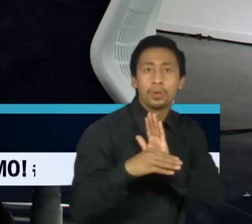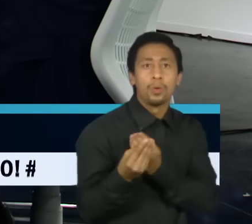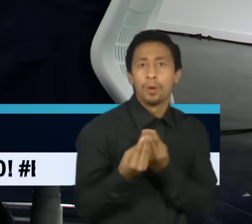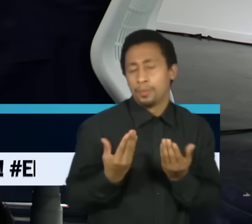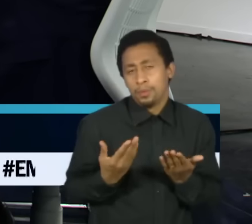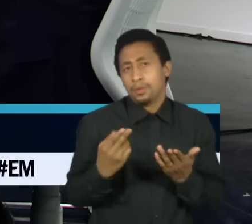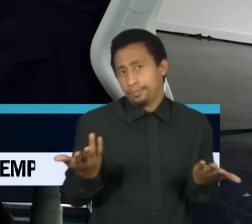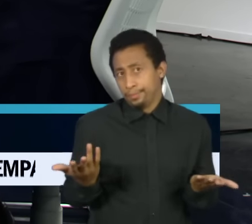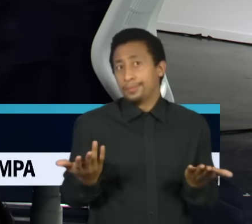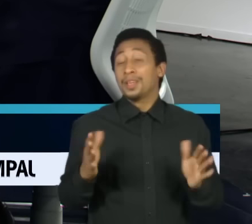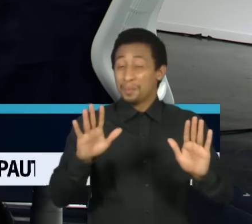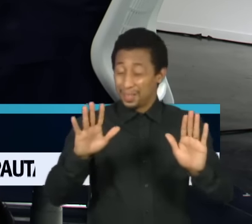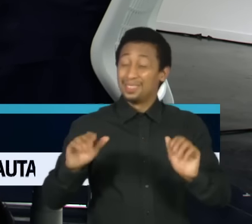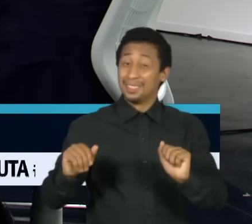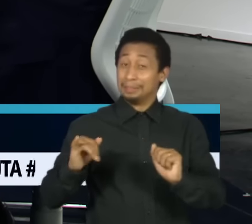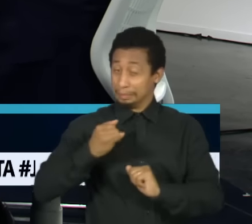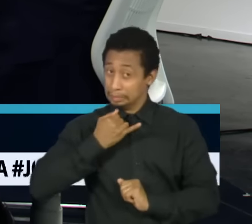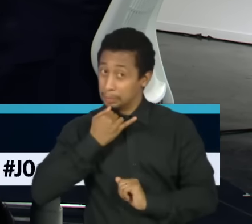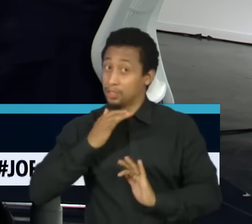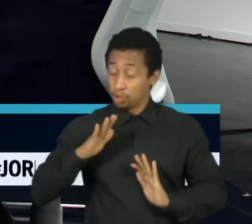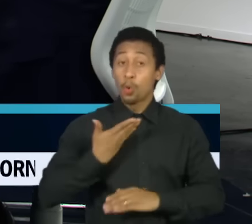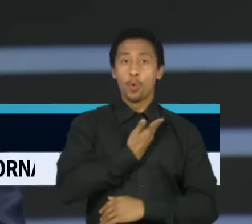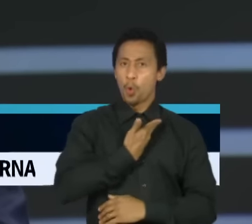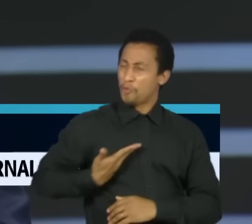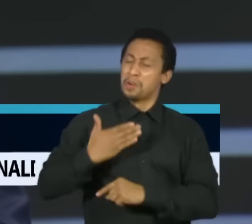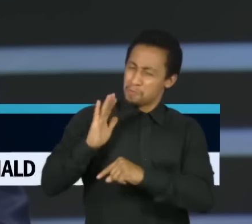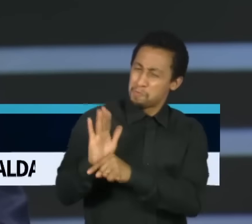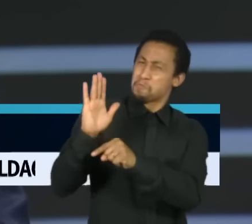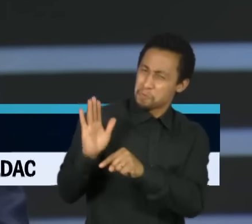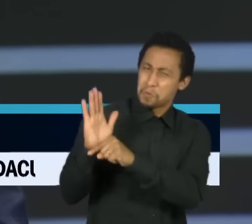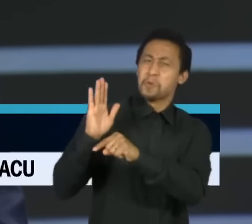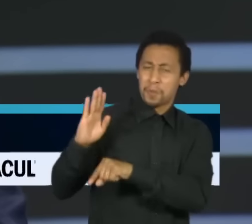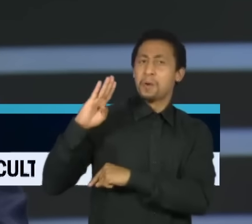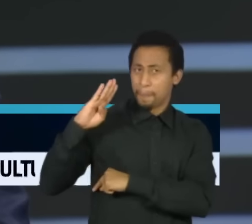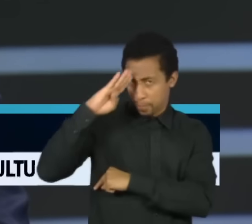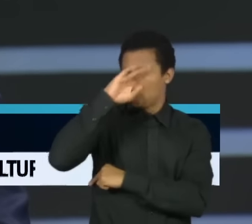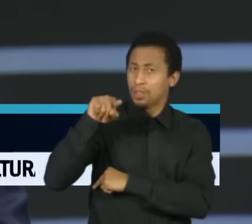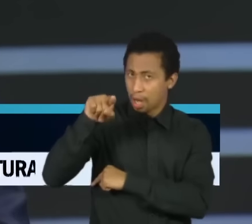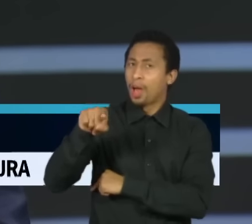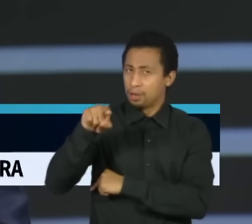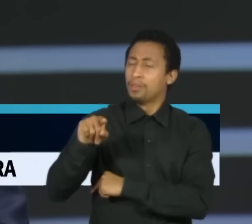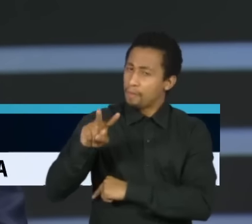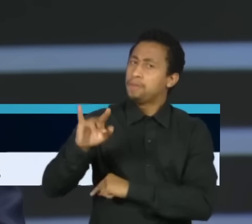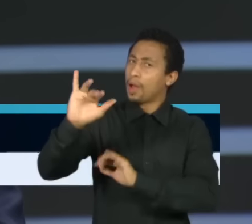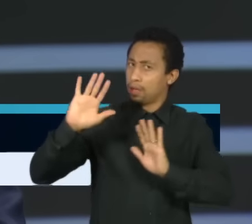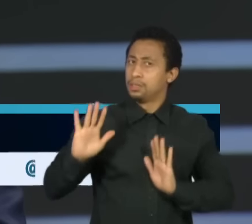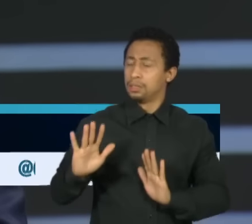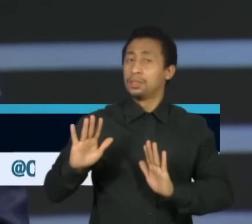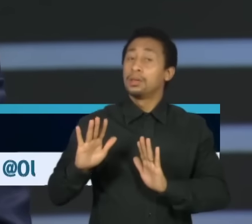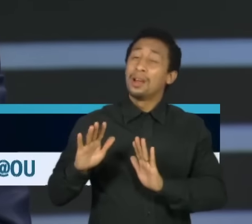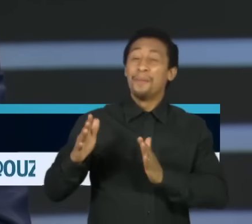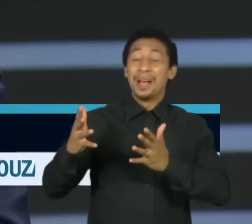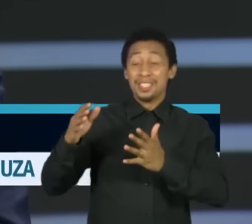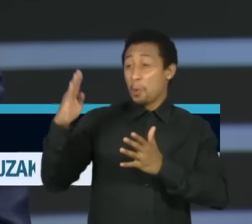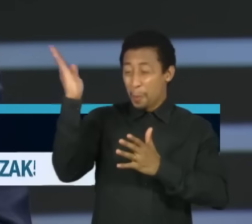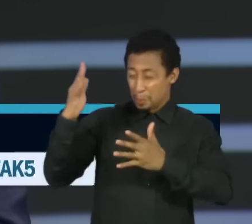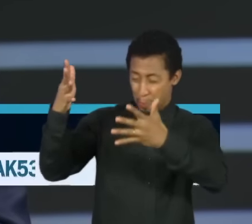reeleição do Bolsonaro e poderá até, no limite, quebrar o país. Eu não acredito que chegue no limite de quebrar o país,